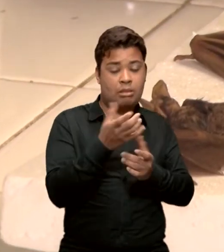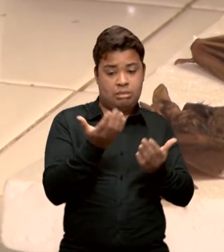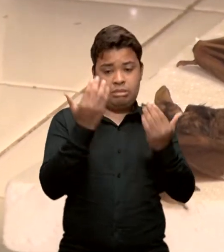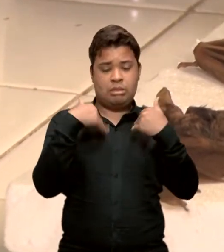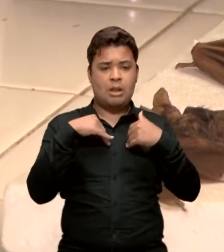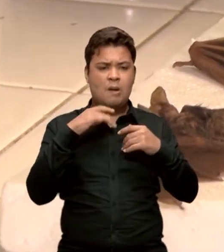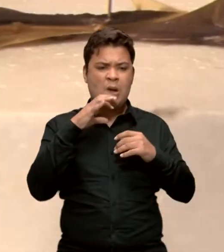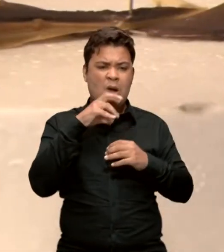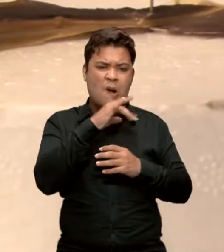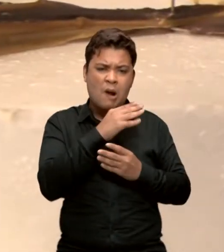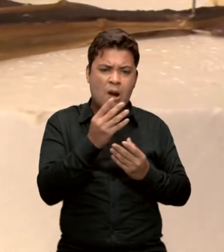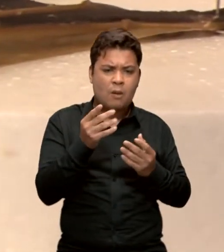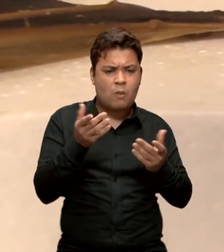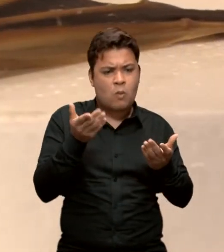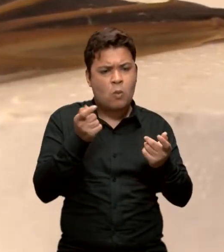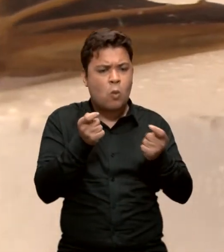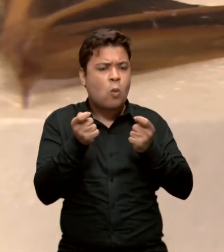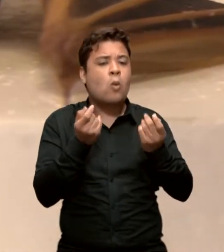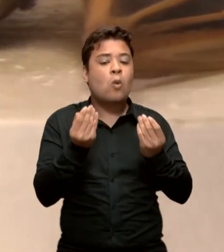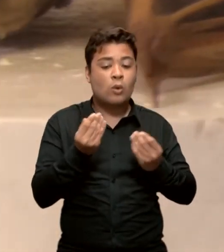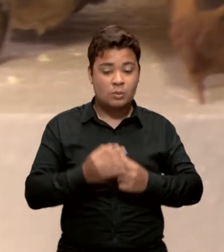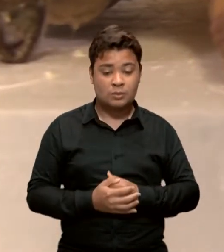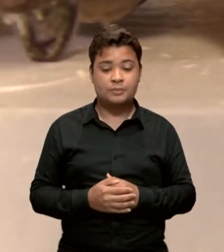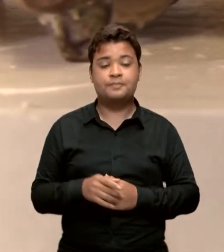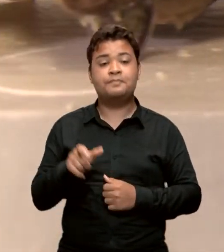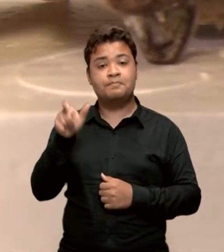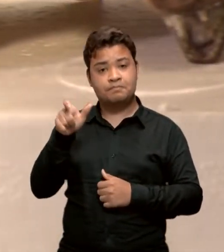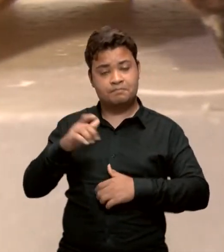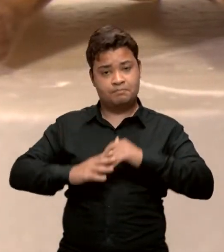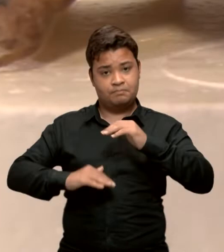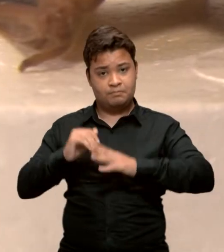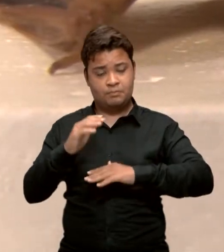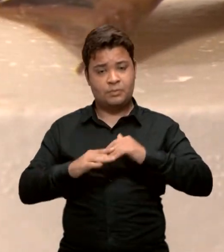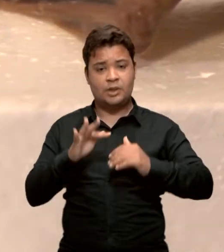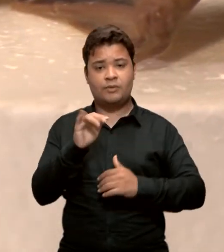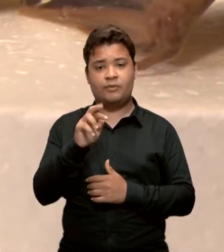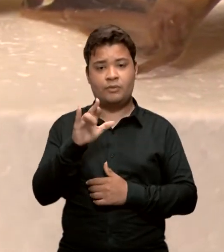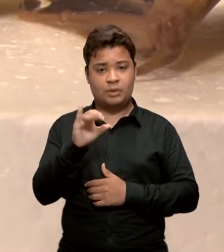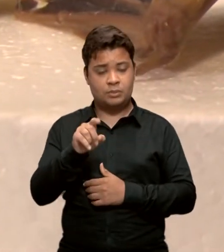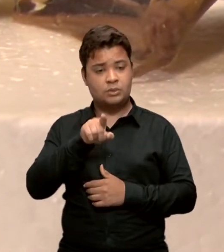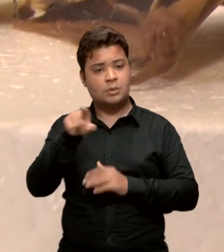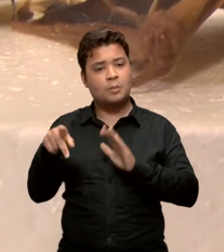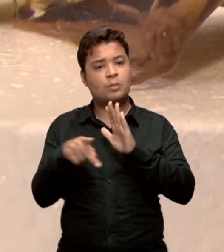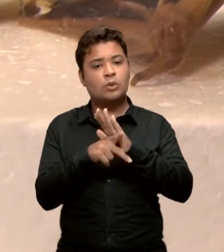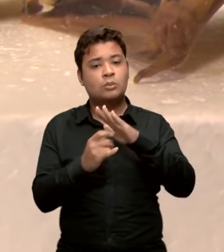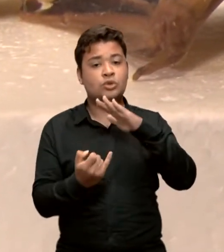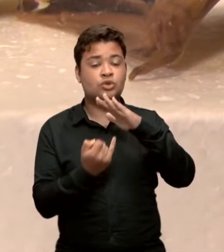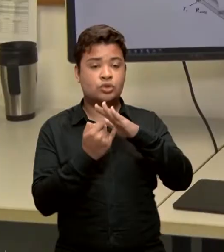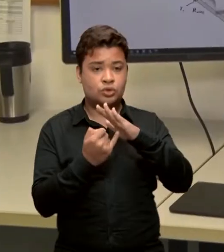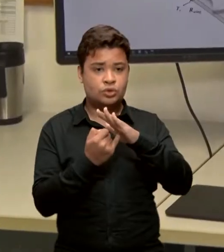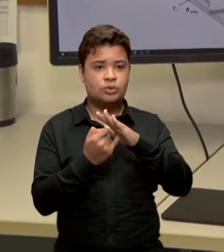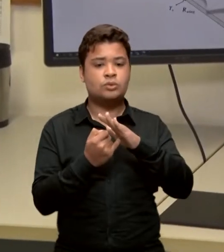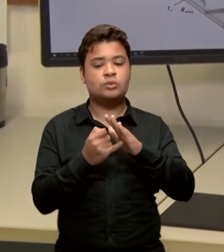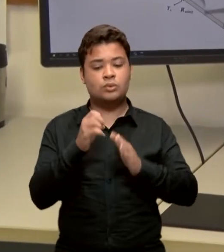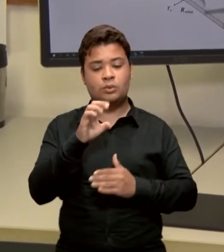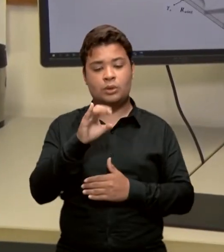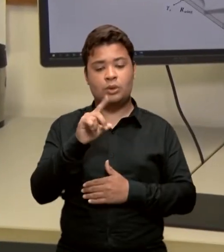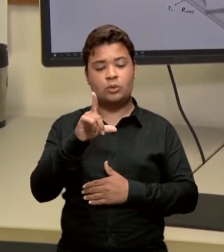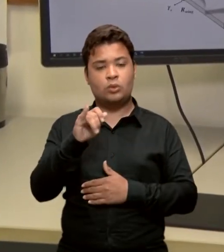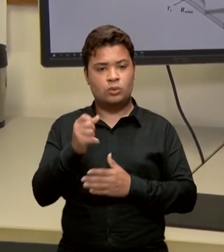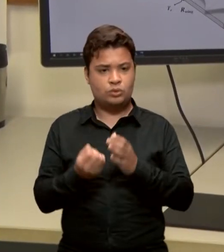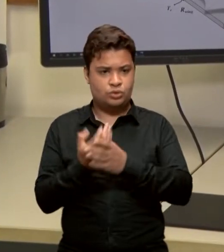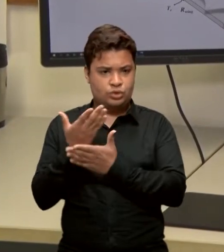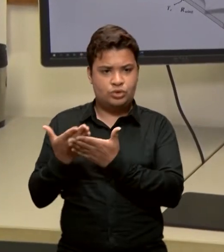dos voadores. É o que explica o pesquisador Fabrício Villa-Lobos, do Instituto de Ecologia IMECOL do México